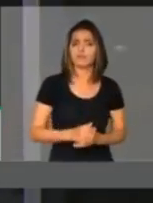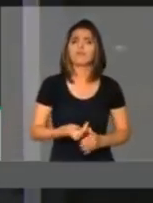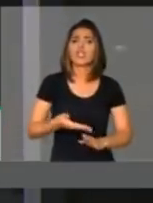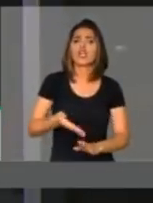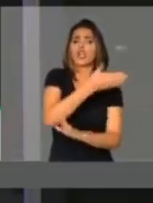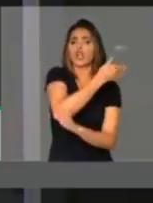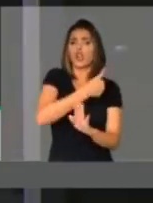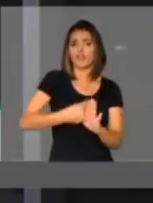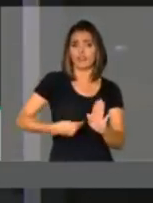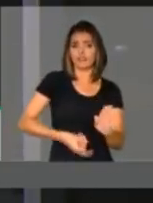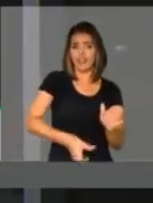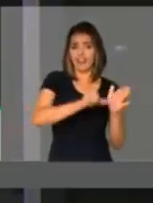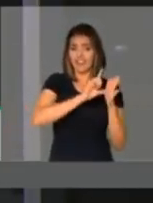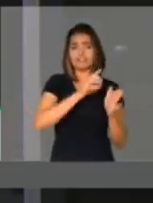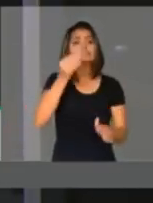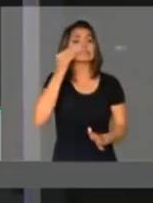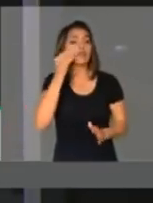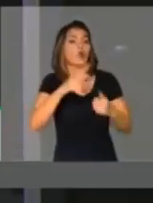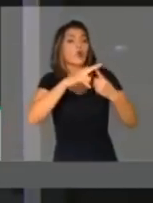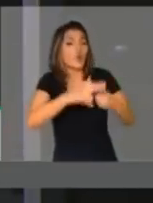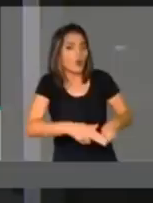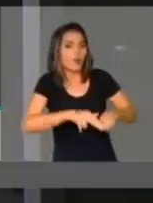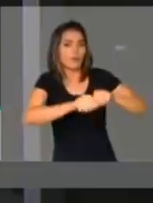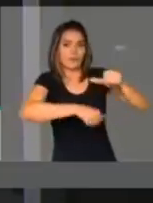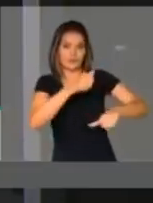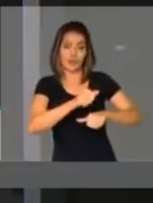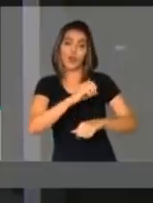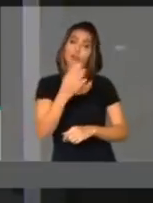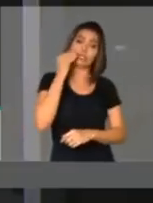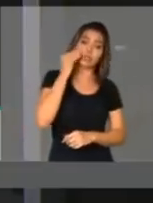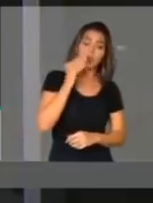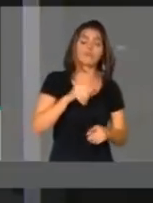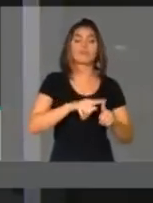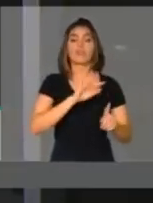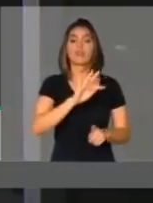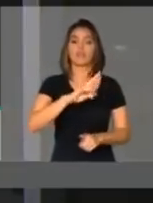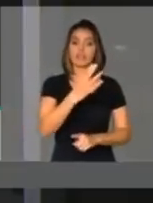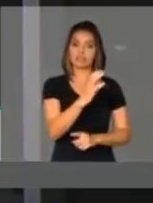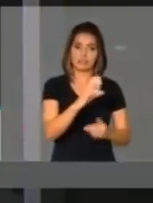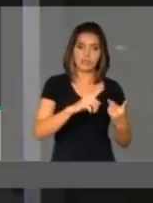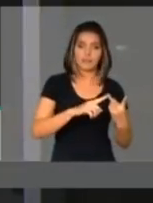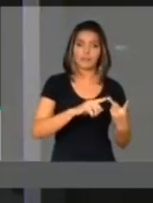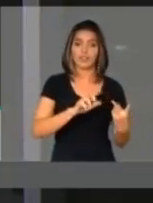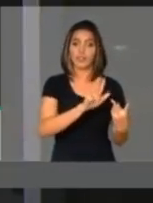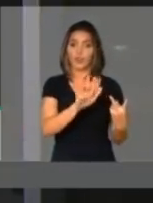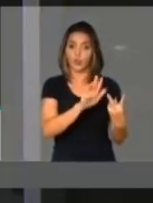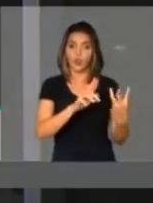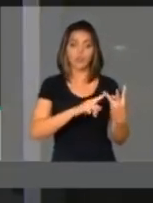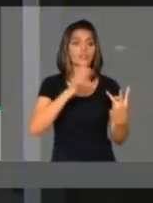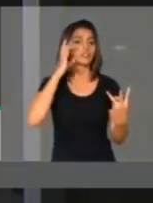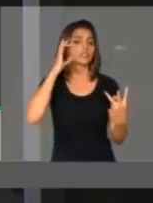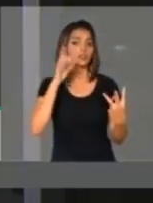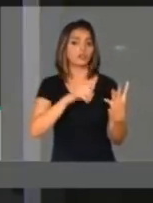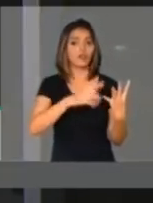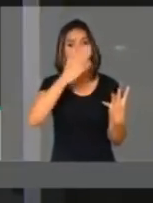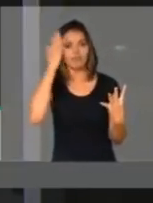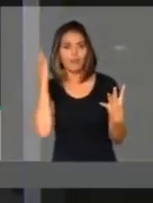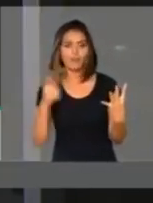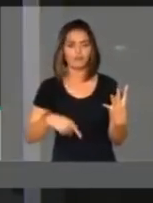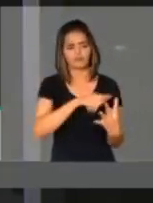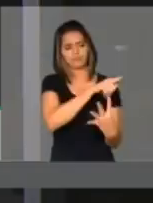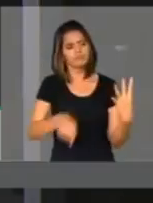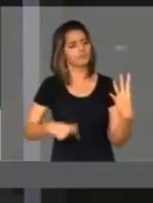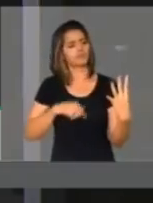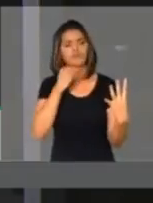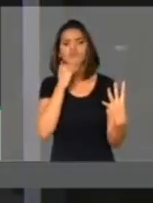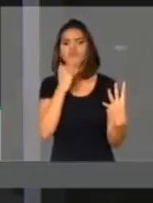ou promoveram reformas previdenciárias. Governo Fernando Henrique, governo Dilma, governo Lula, governo Temer. Nenhum